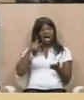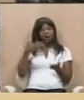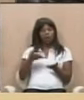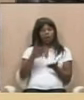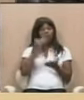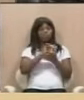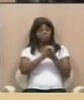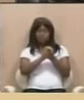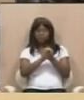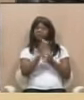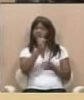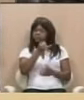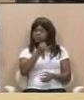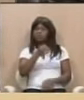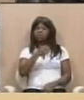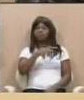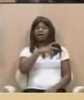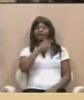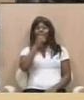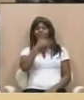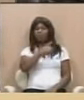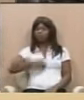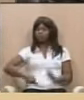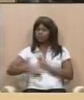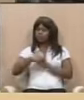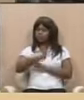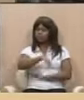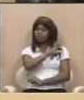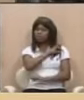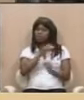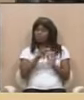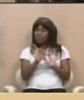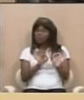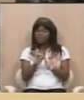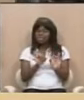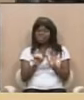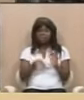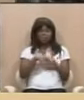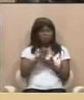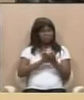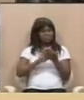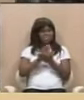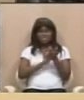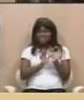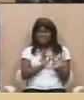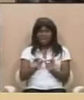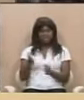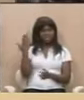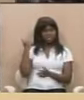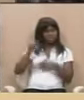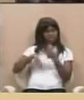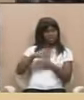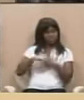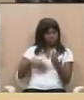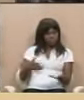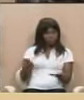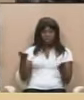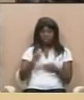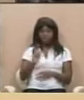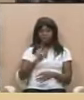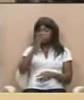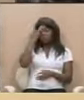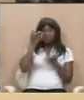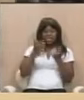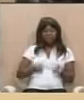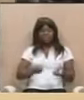parabenizar o prefeito Omar, parabenizar o Adriano e a Elisângela pela organização, pela disciplina, pela ordem. Até porque alguém quer trabalhar